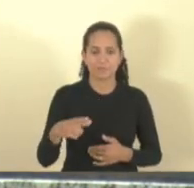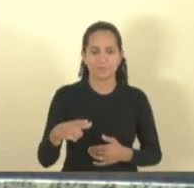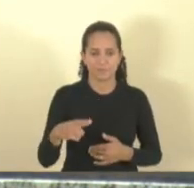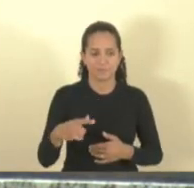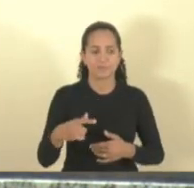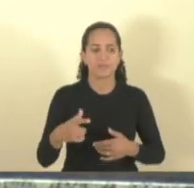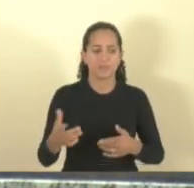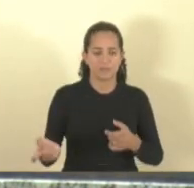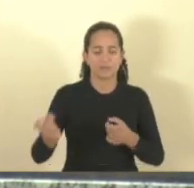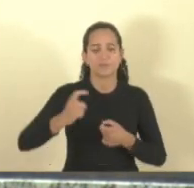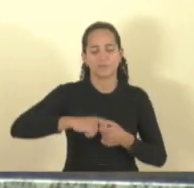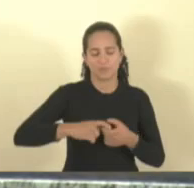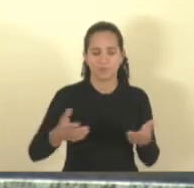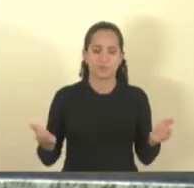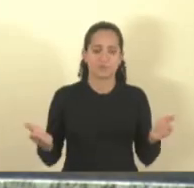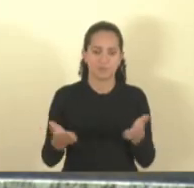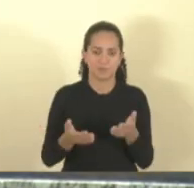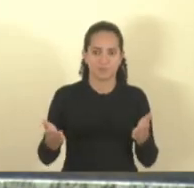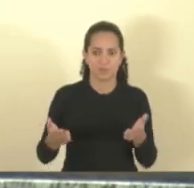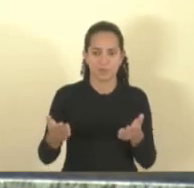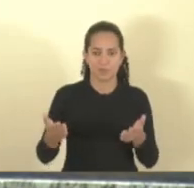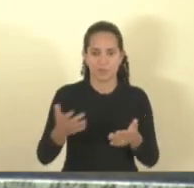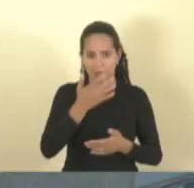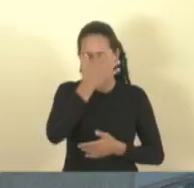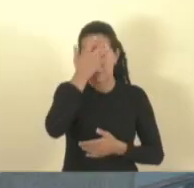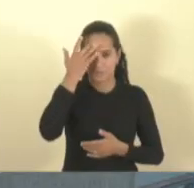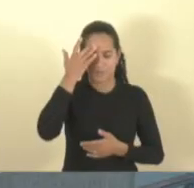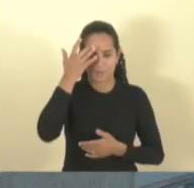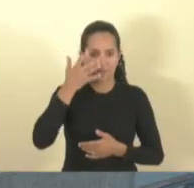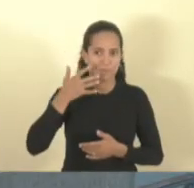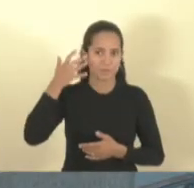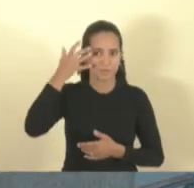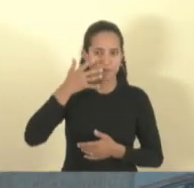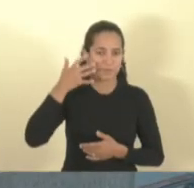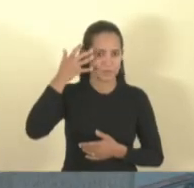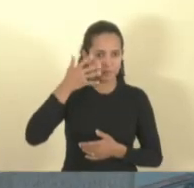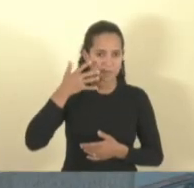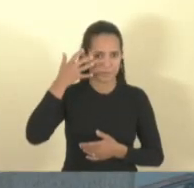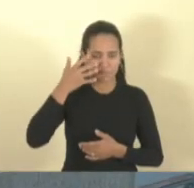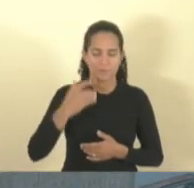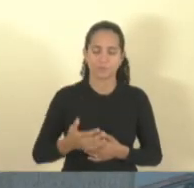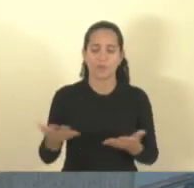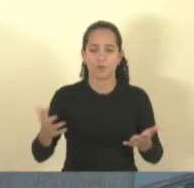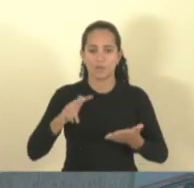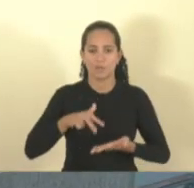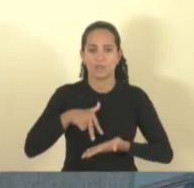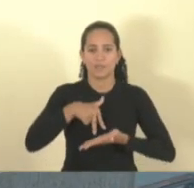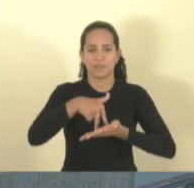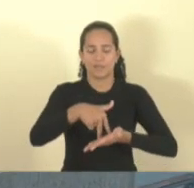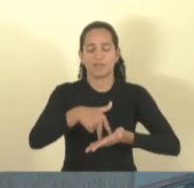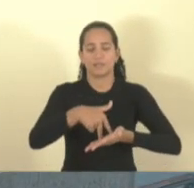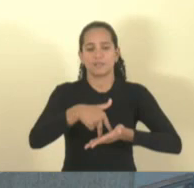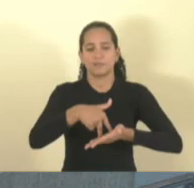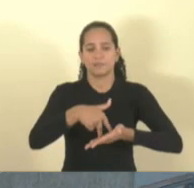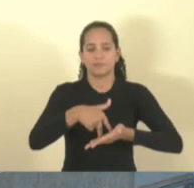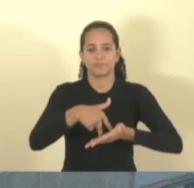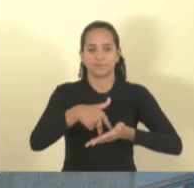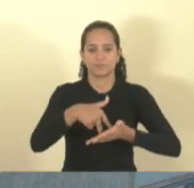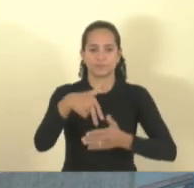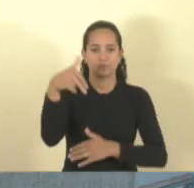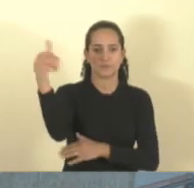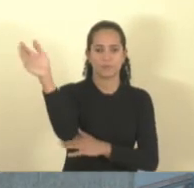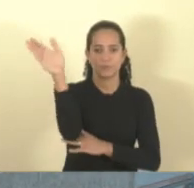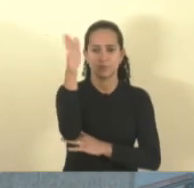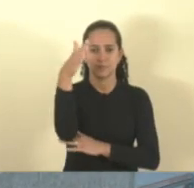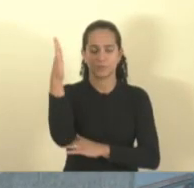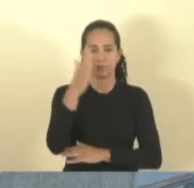unanimidade. Retorno a palavra para o nosso mestre de cerimônias. Todos são convidados em atitude de respeito para as execuções do Hino Nacional Brasileiro